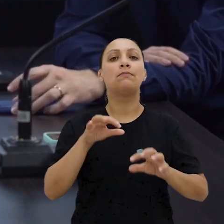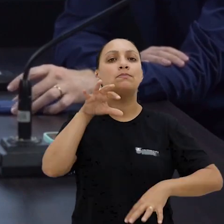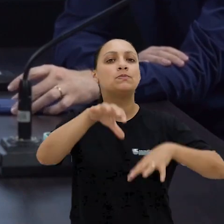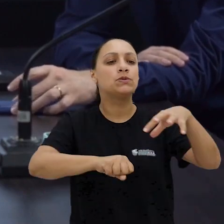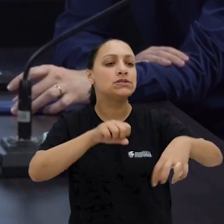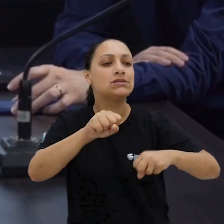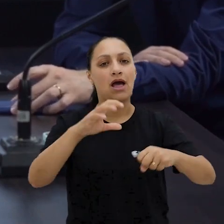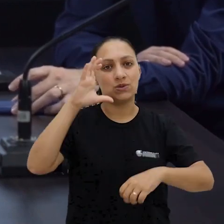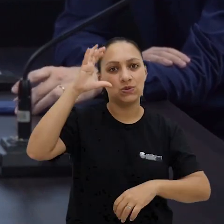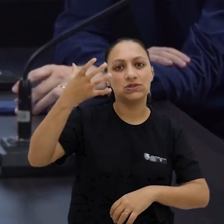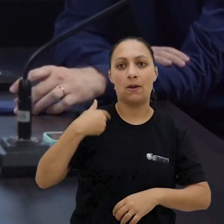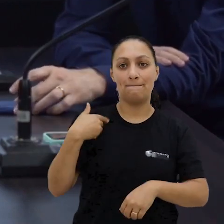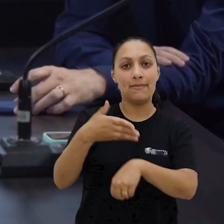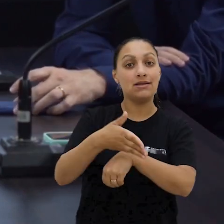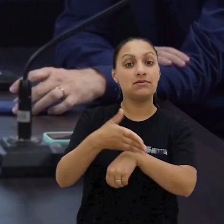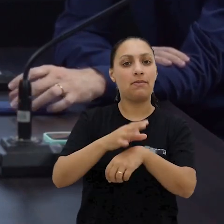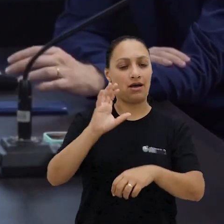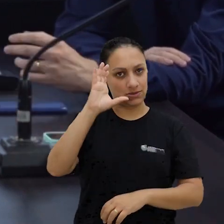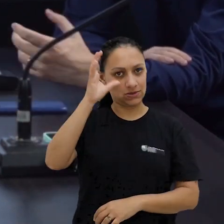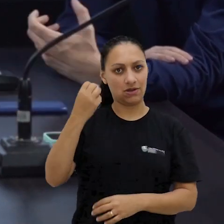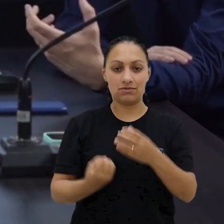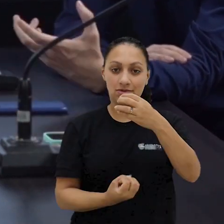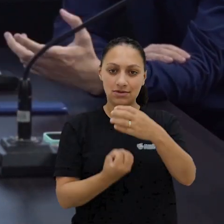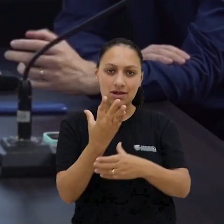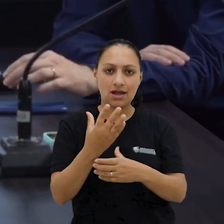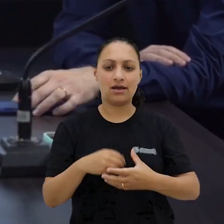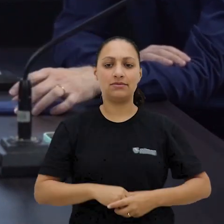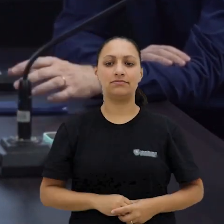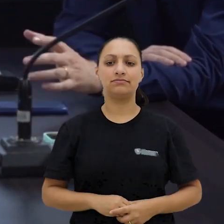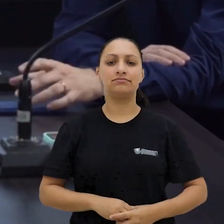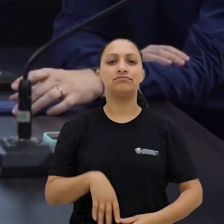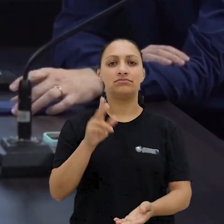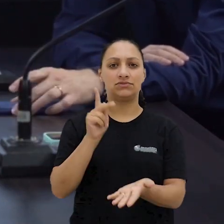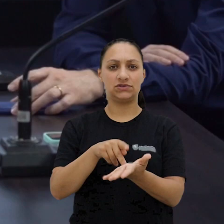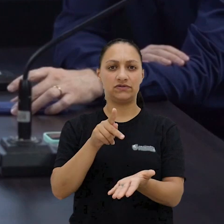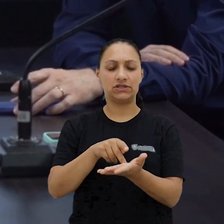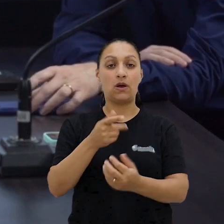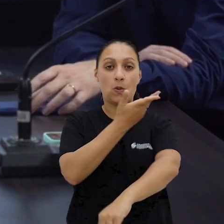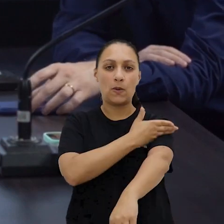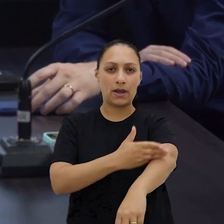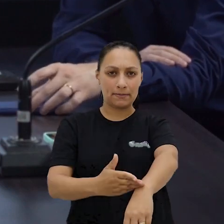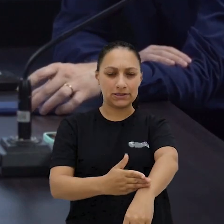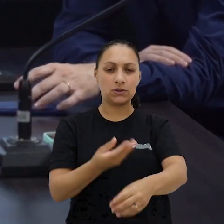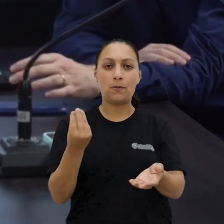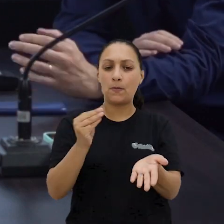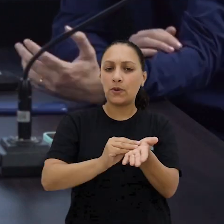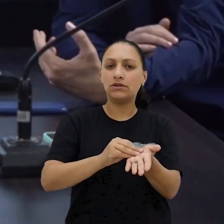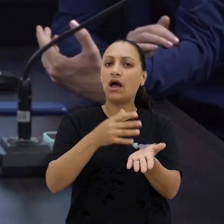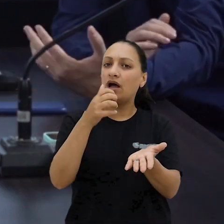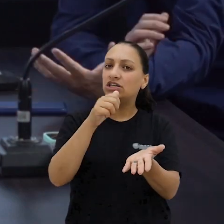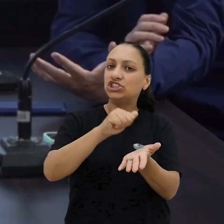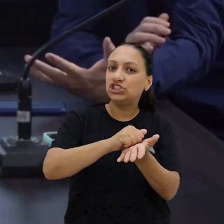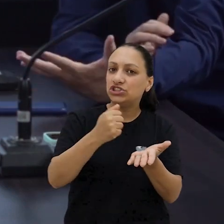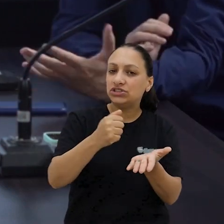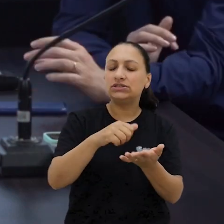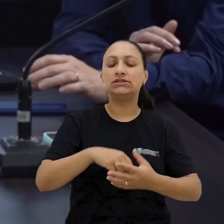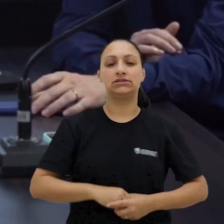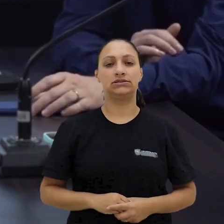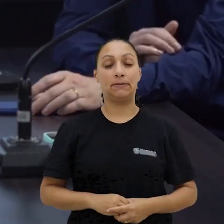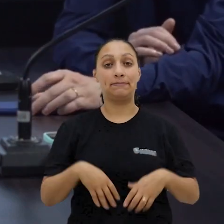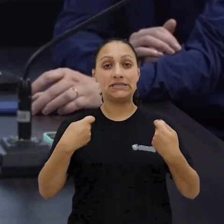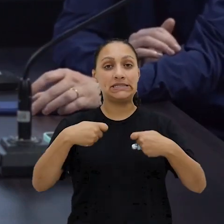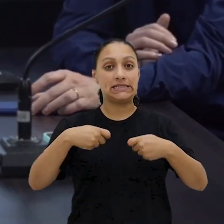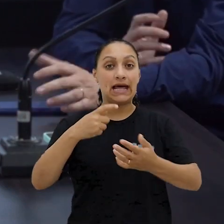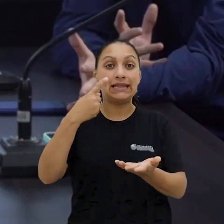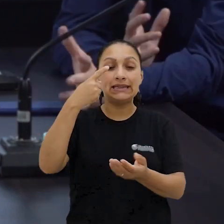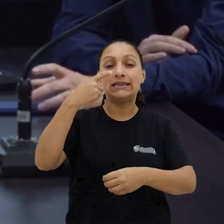solução, participar da solução também, né? E criar de fato, né, esse hábito, colocar na agenda. Isso. Dedica